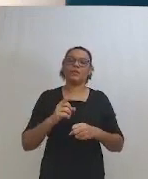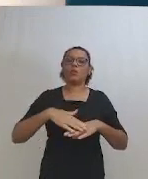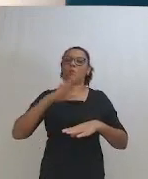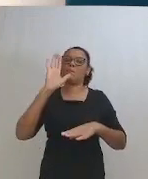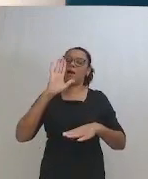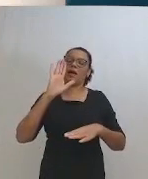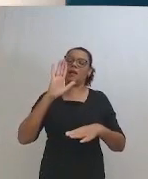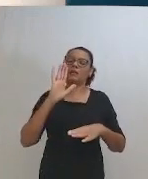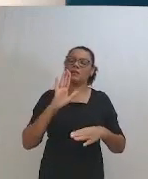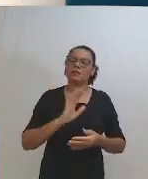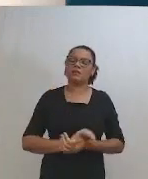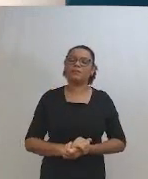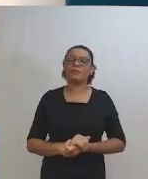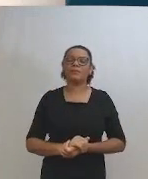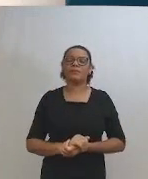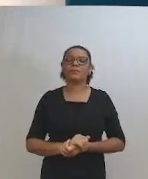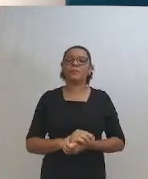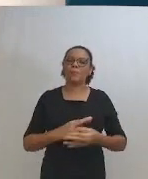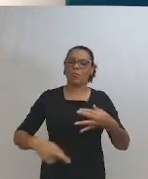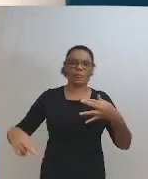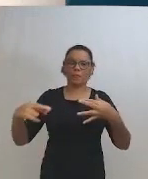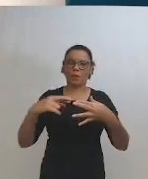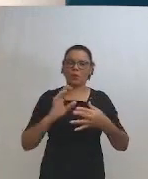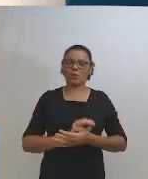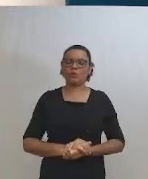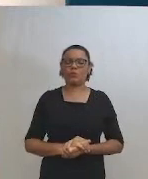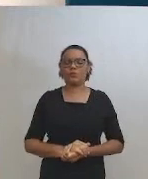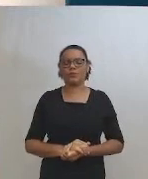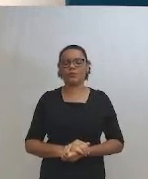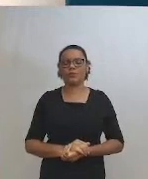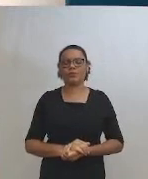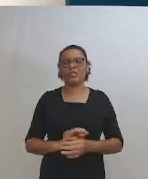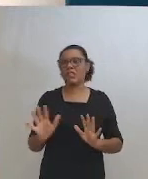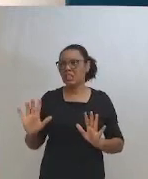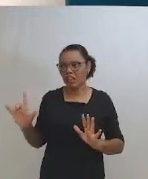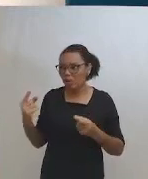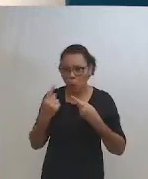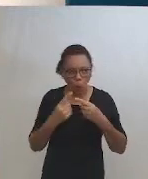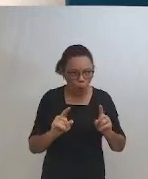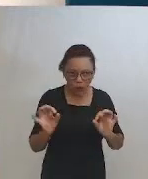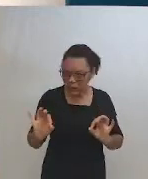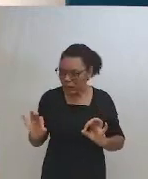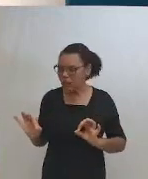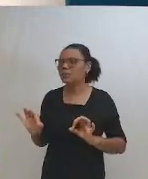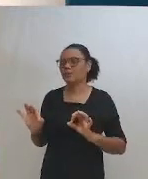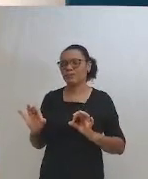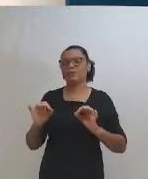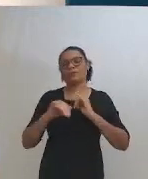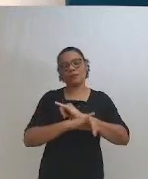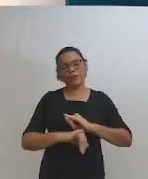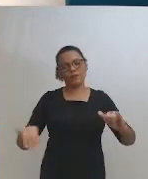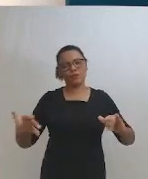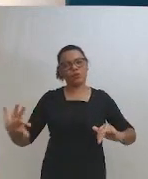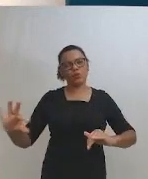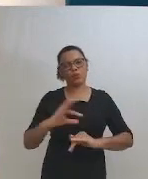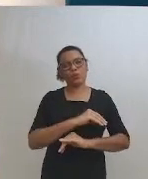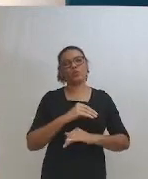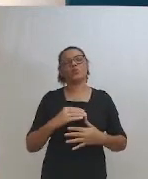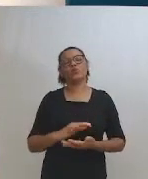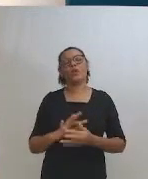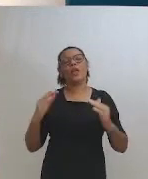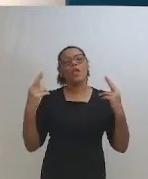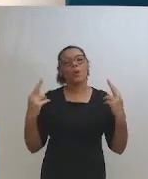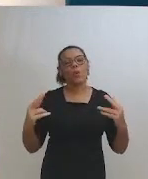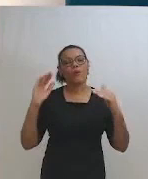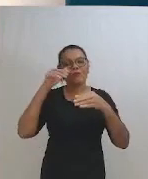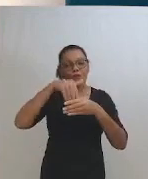Não há manifestações em sentido contrário, fica assim proclamado o resultado, por unanimidade, nos termos do voto da ilustre